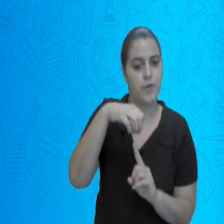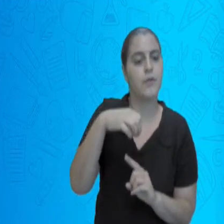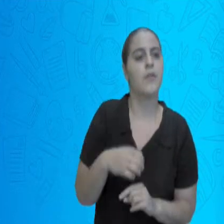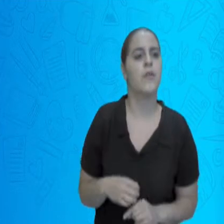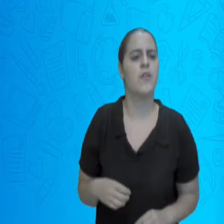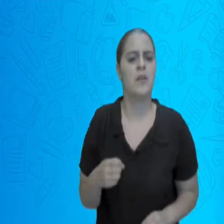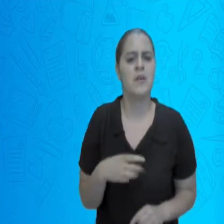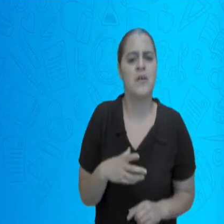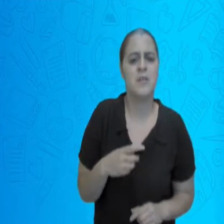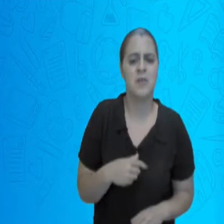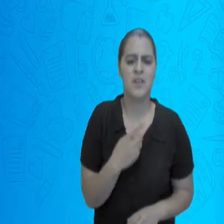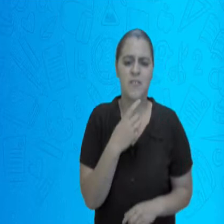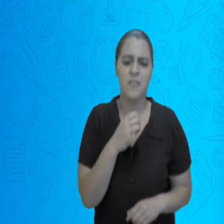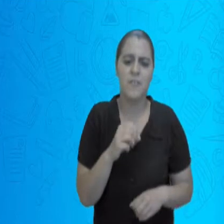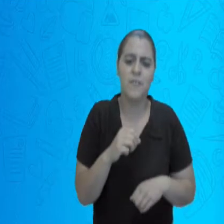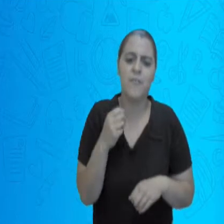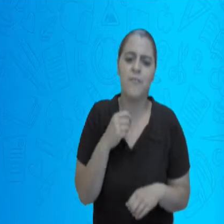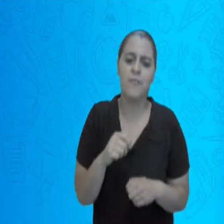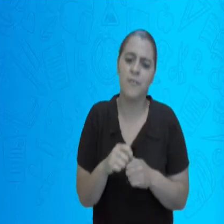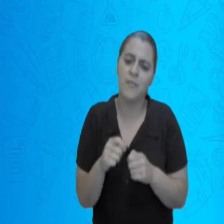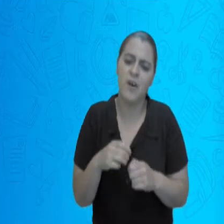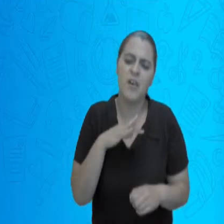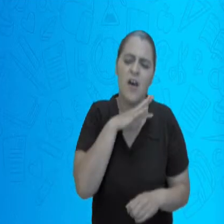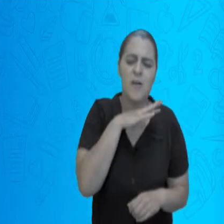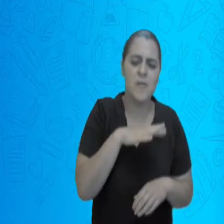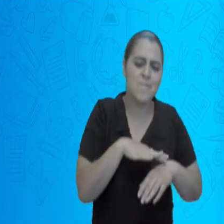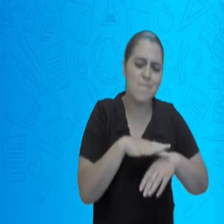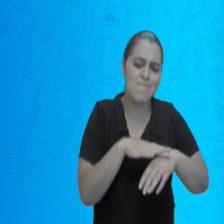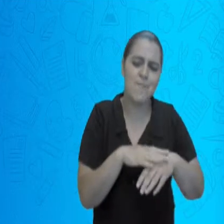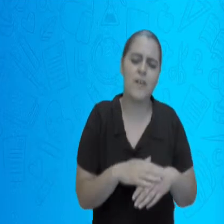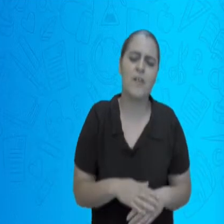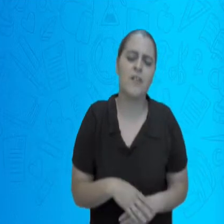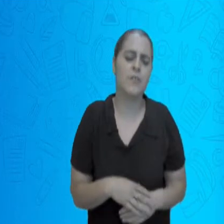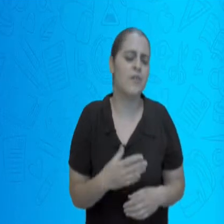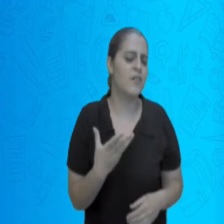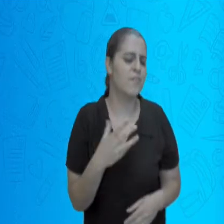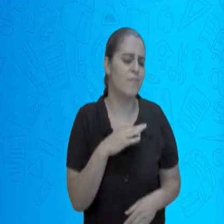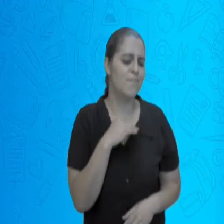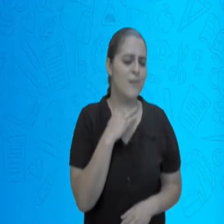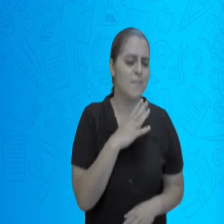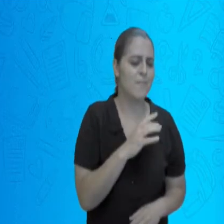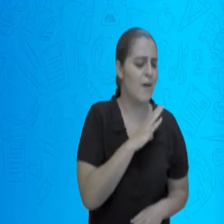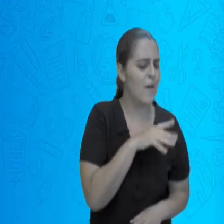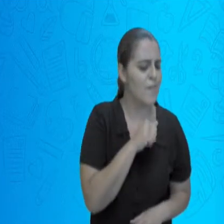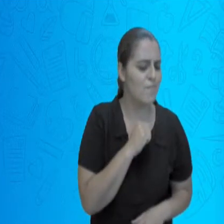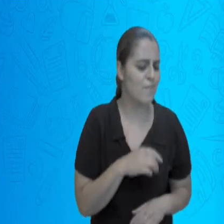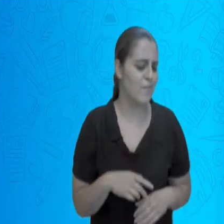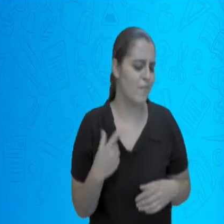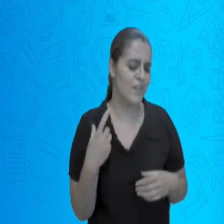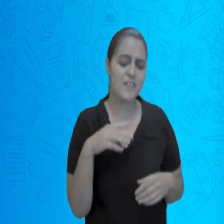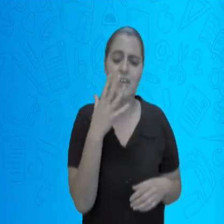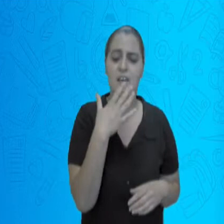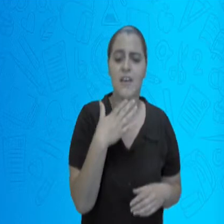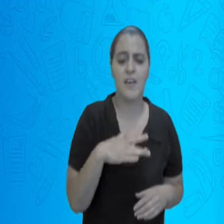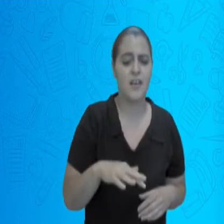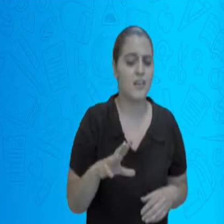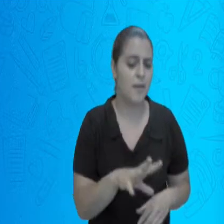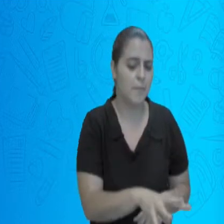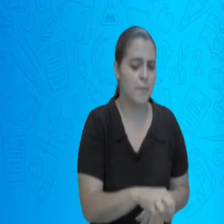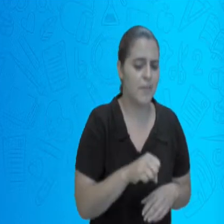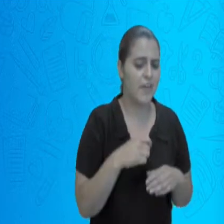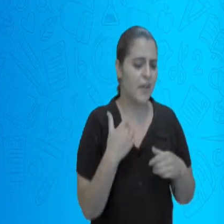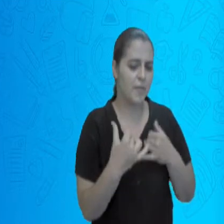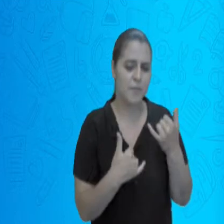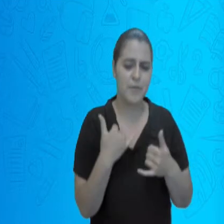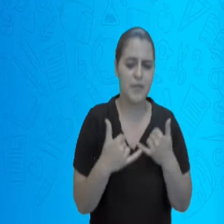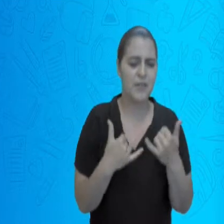altamente tóxicos e que muitas vezes as crianças pegam, acham no quintal e vão brincar. Então, a partir de